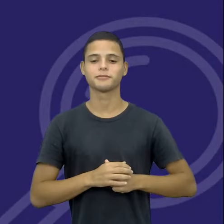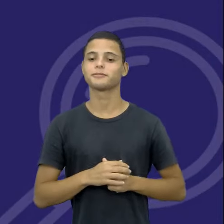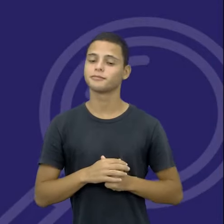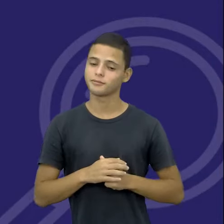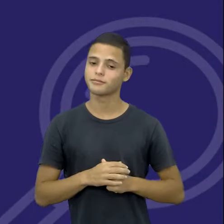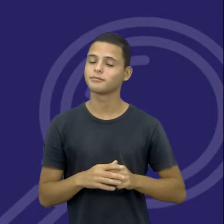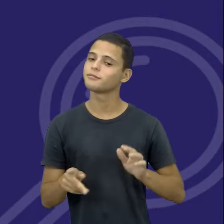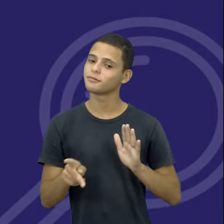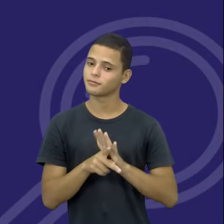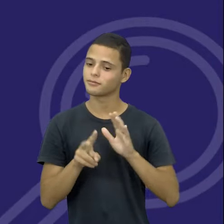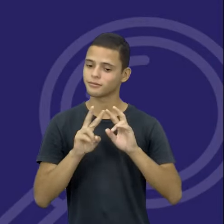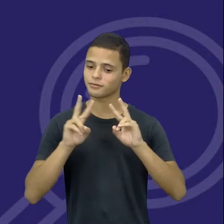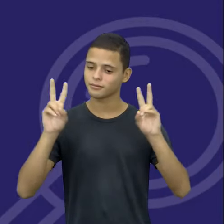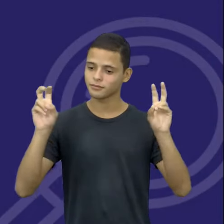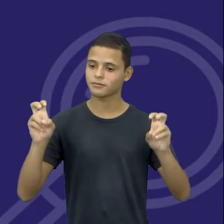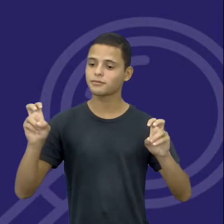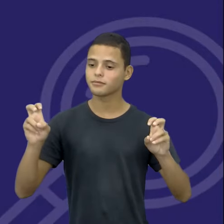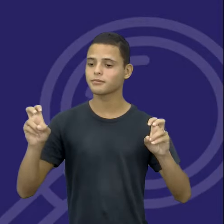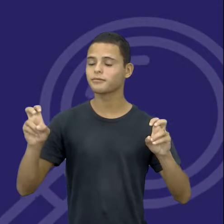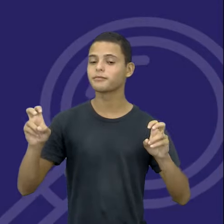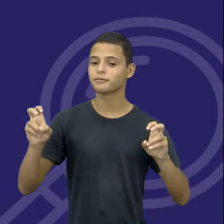Sobre o assunto e assim buscando